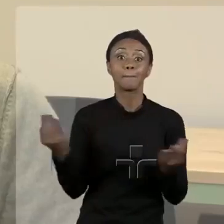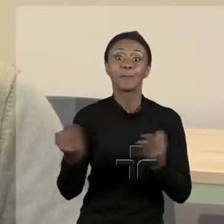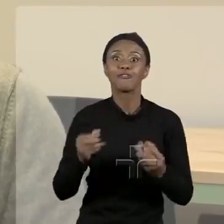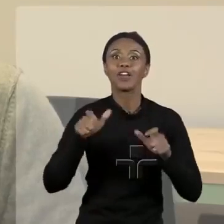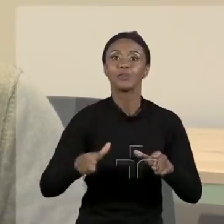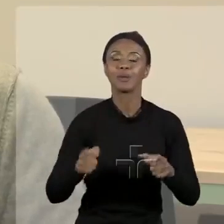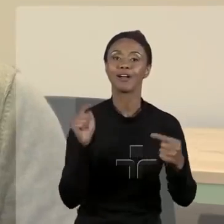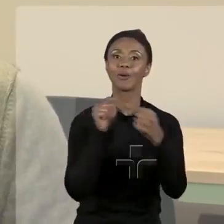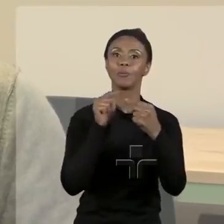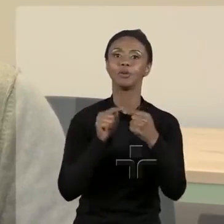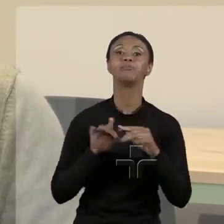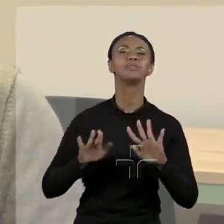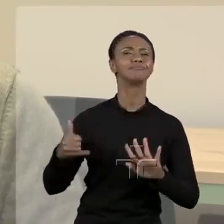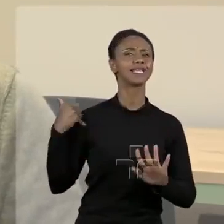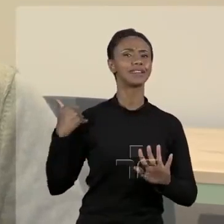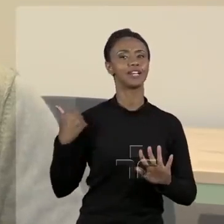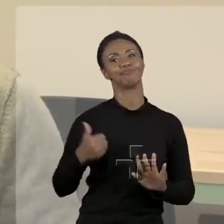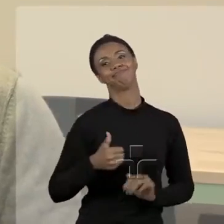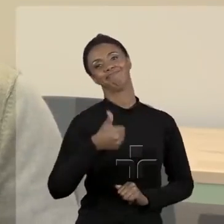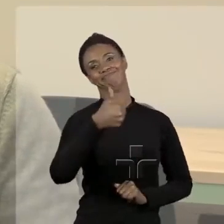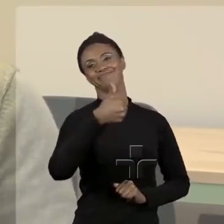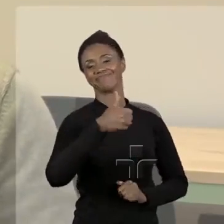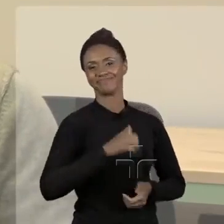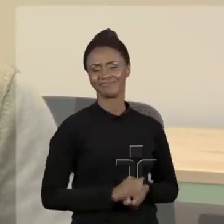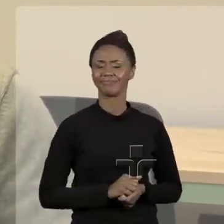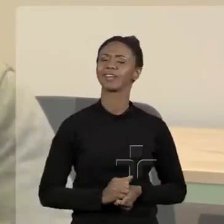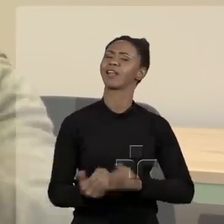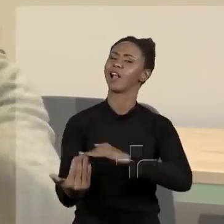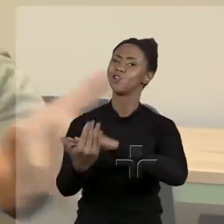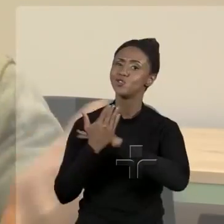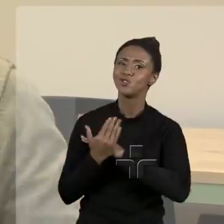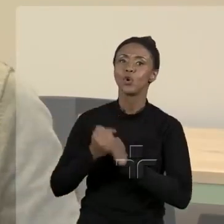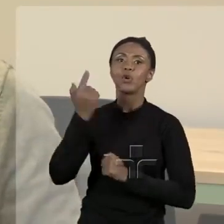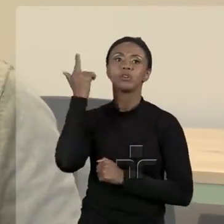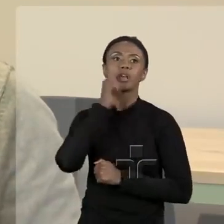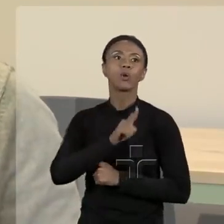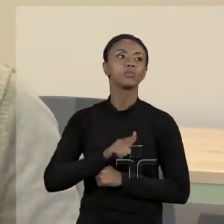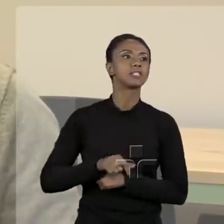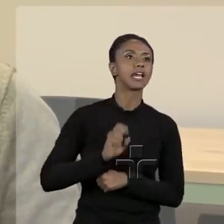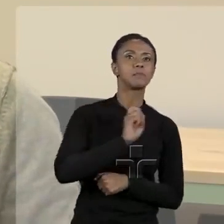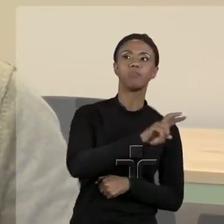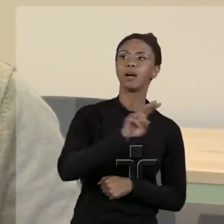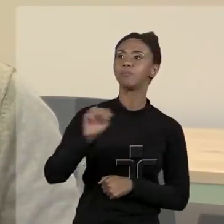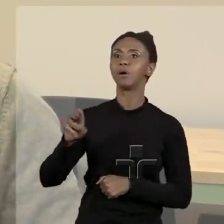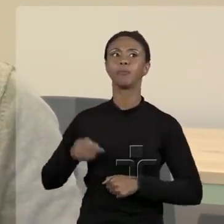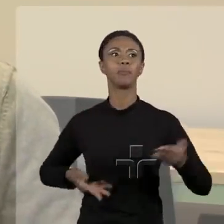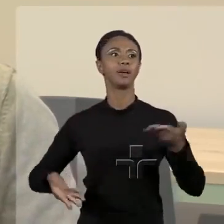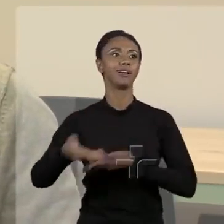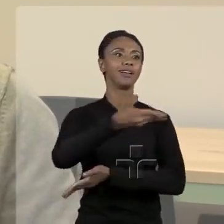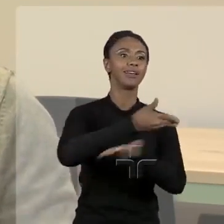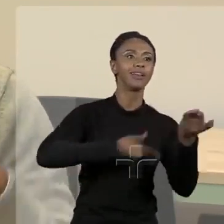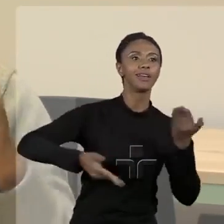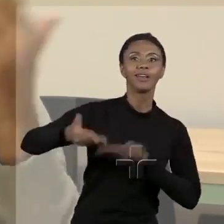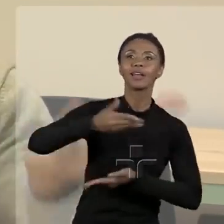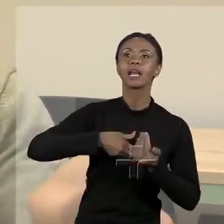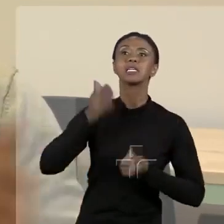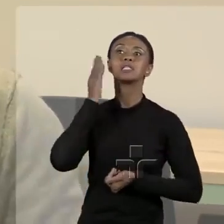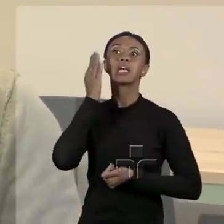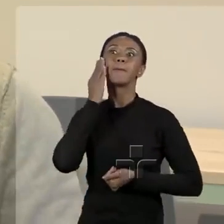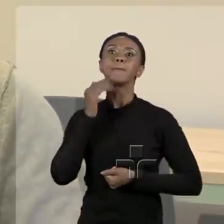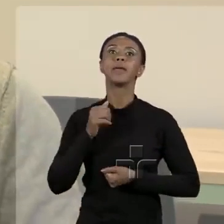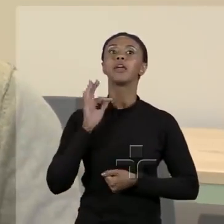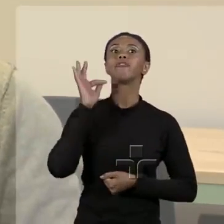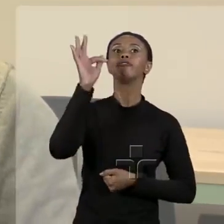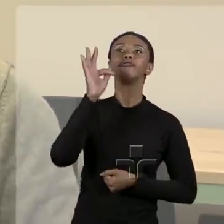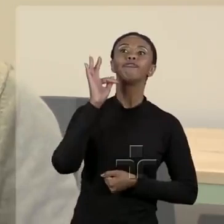vantagem. Isso ajuda a você transitar, interagir, compreender as expectativas, né, a